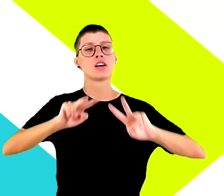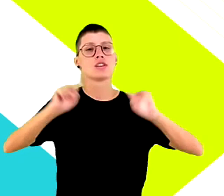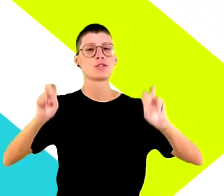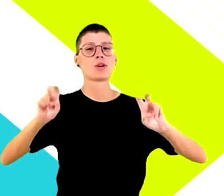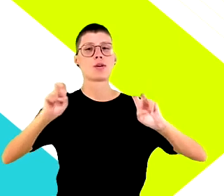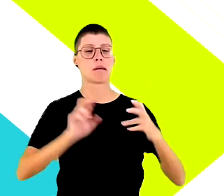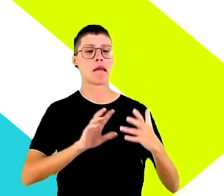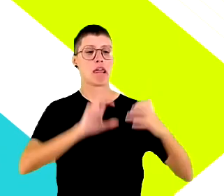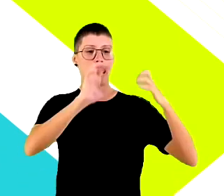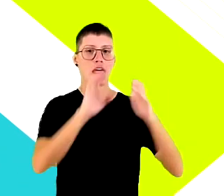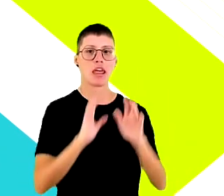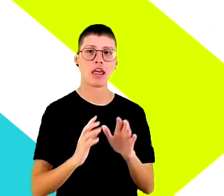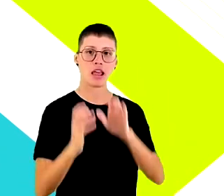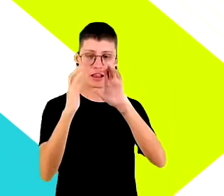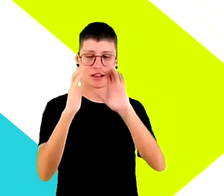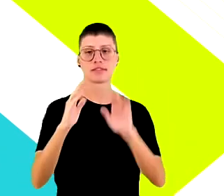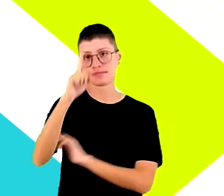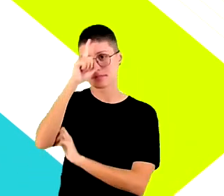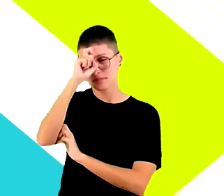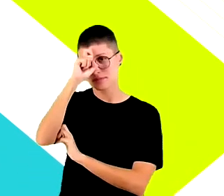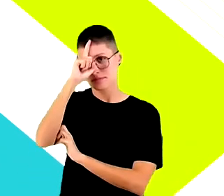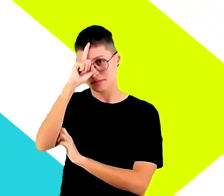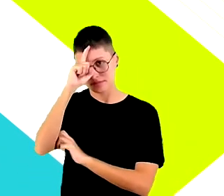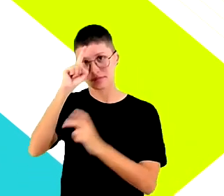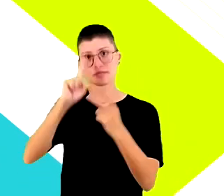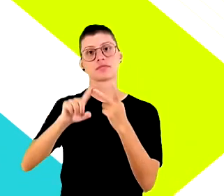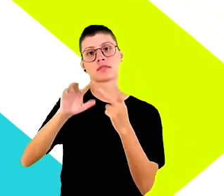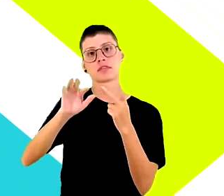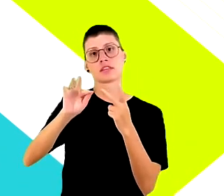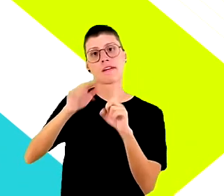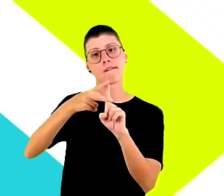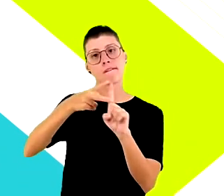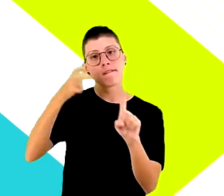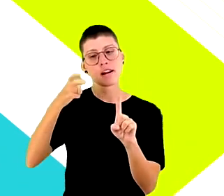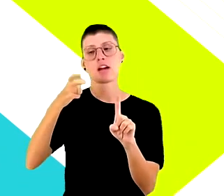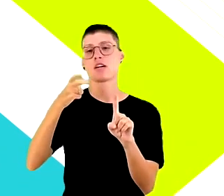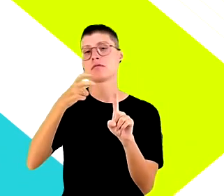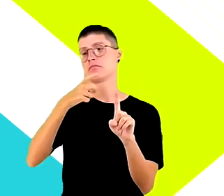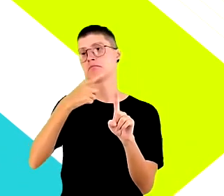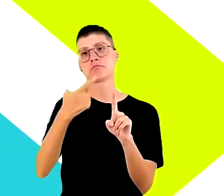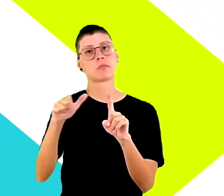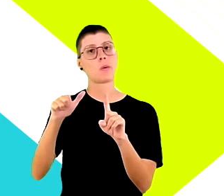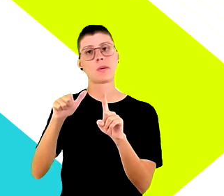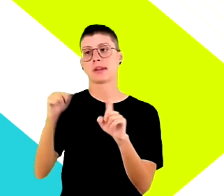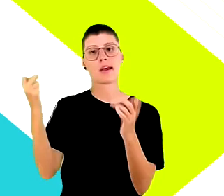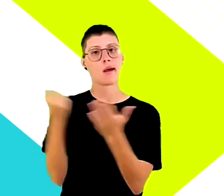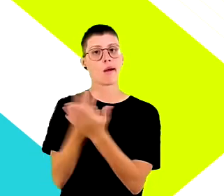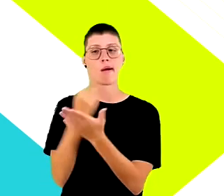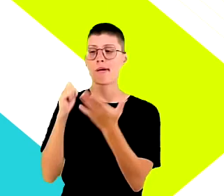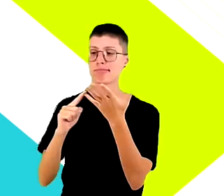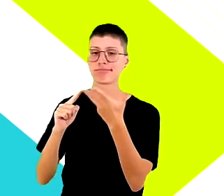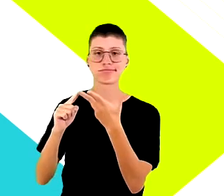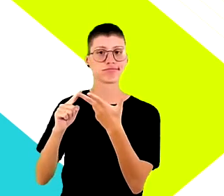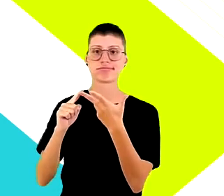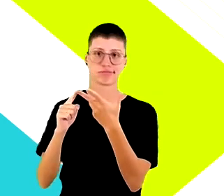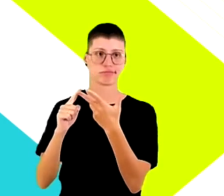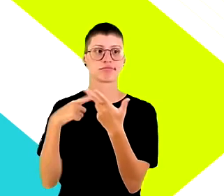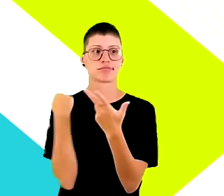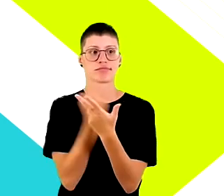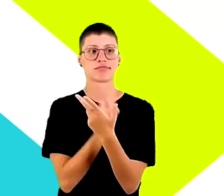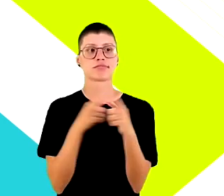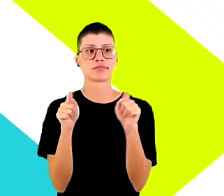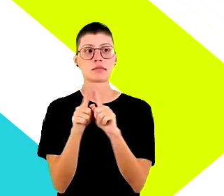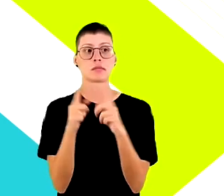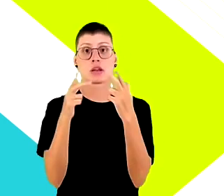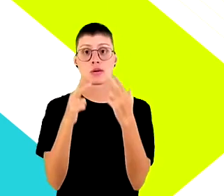hospitais, operadora, fraude tem saído bastante, dos prestadores, esse tipo de coisa. E aí a gente também fez toda uma análise de